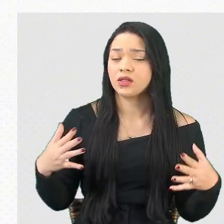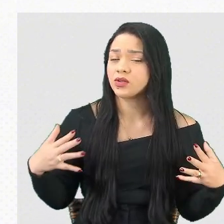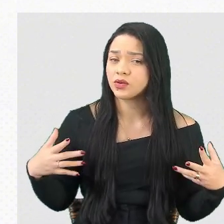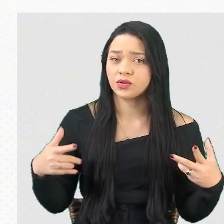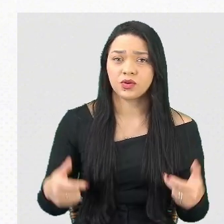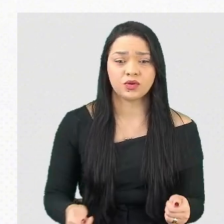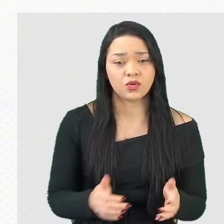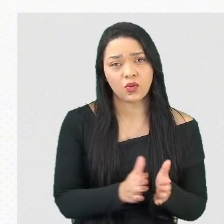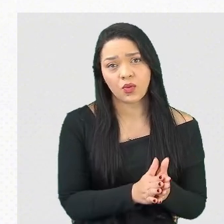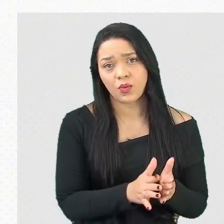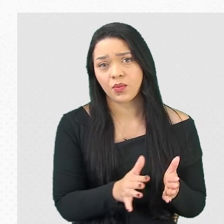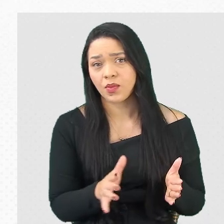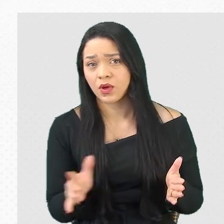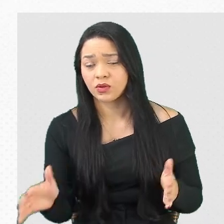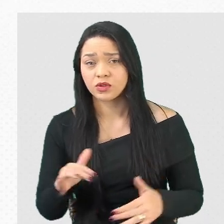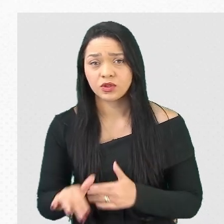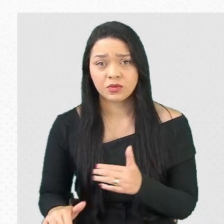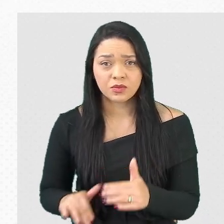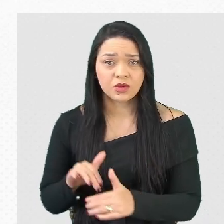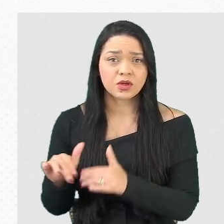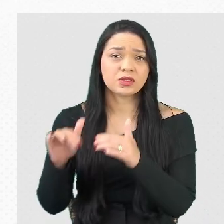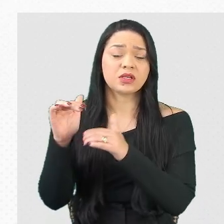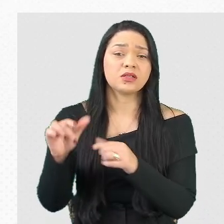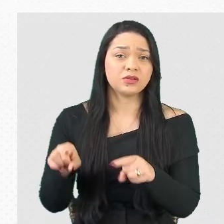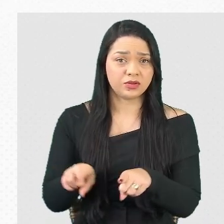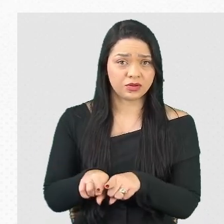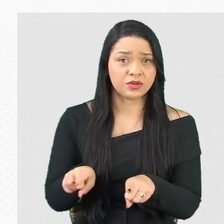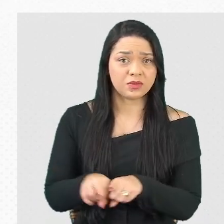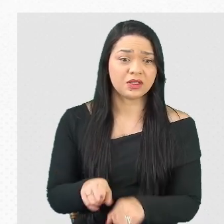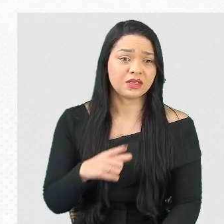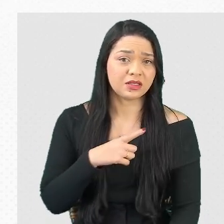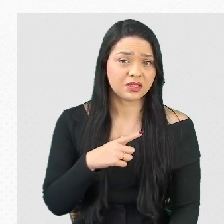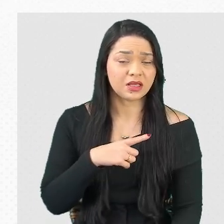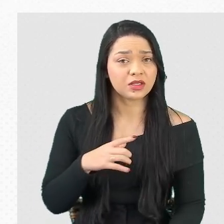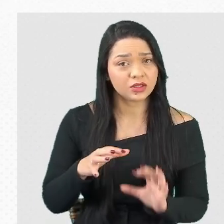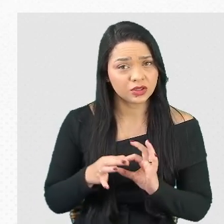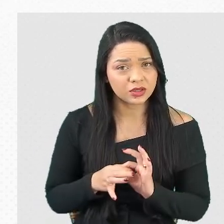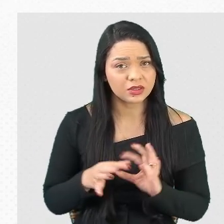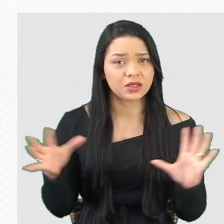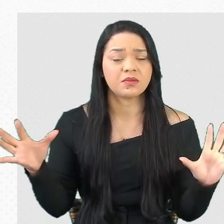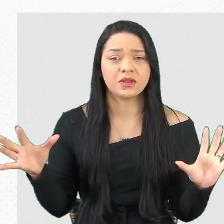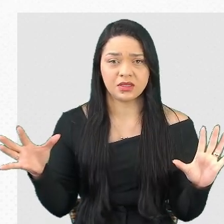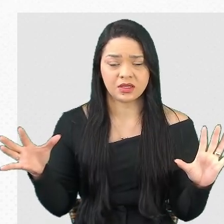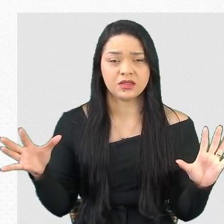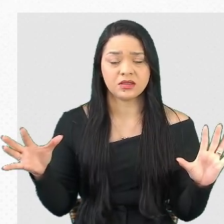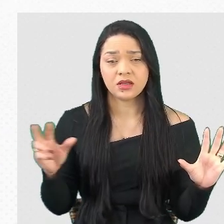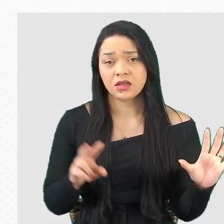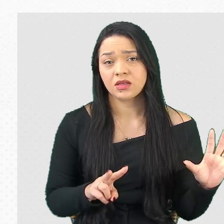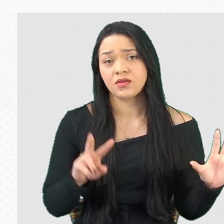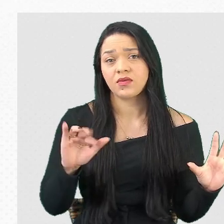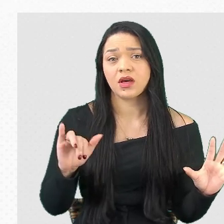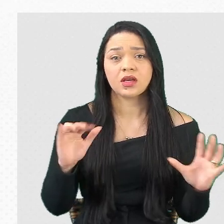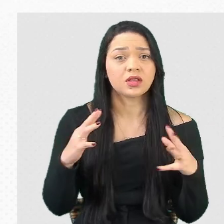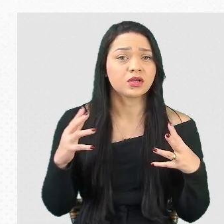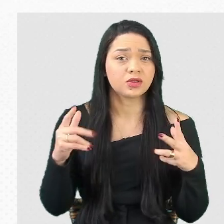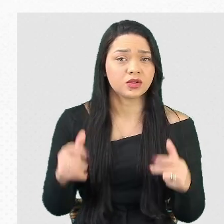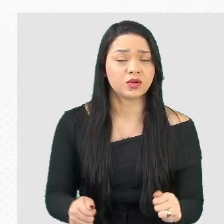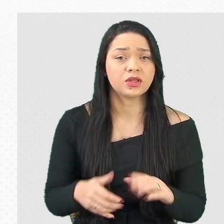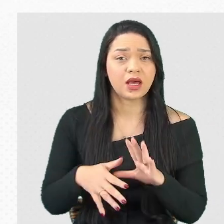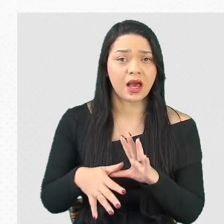o percurso de processo a posteriori de independência, né, que vai se dar em toda a